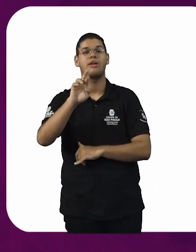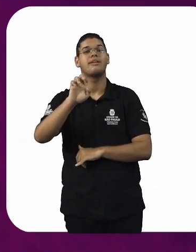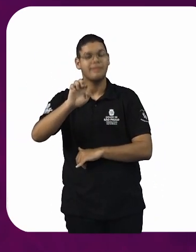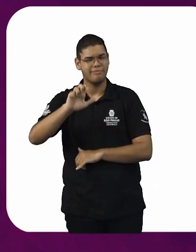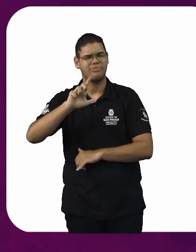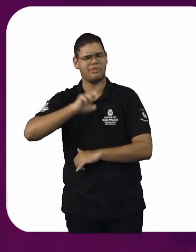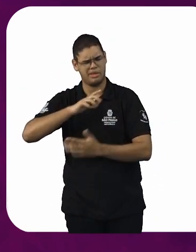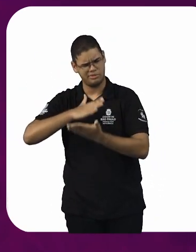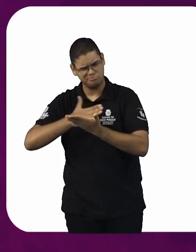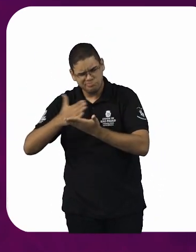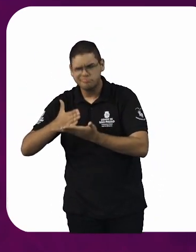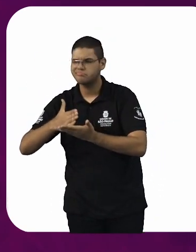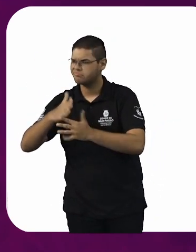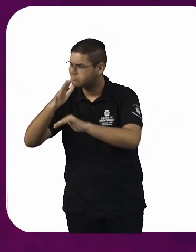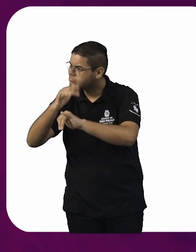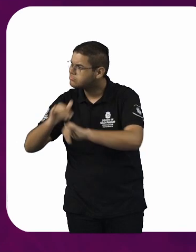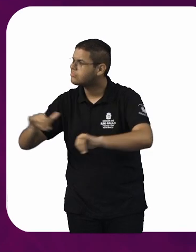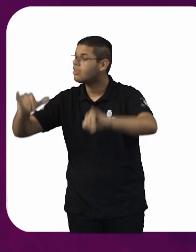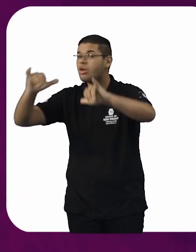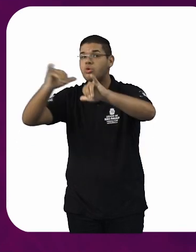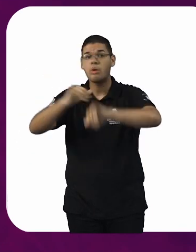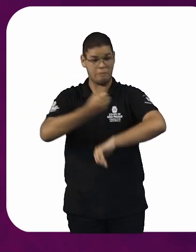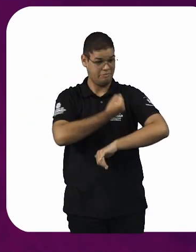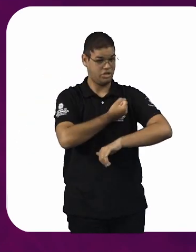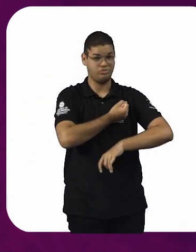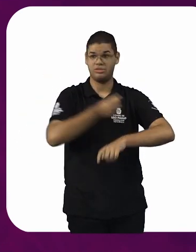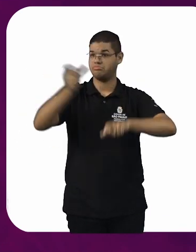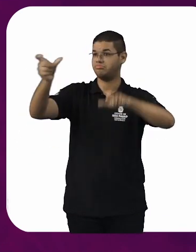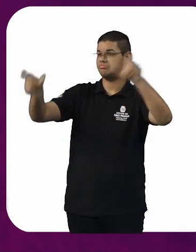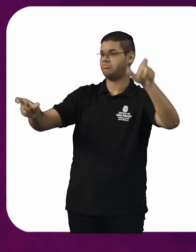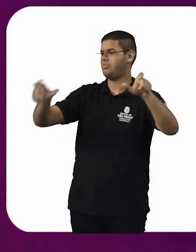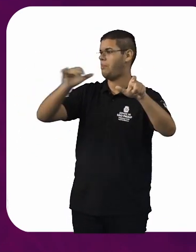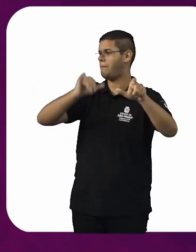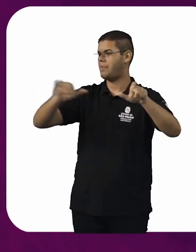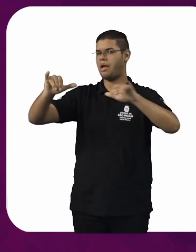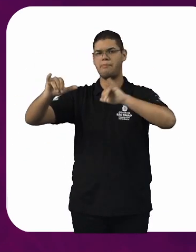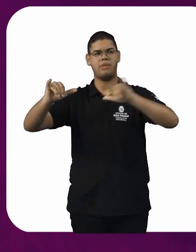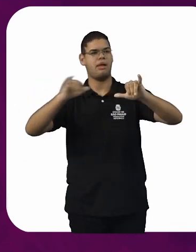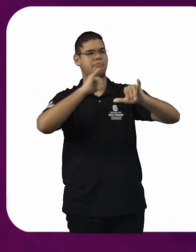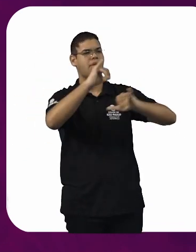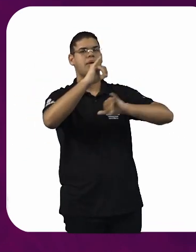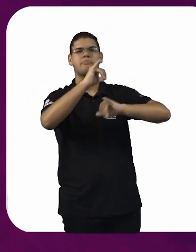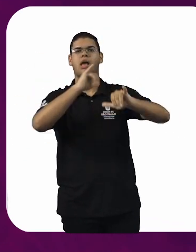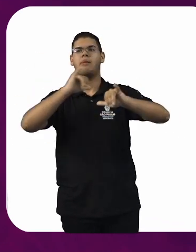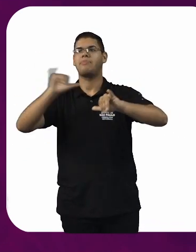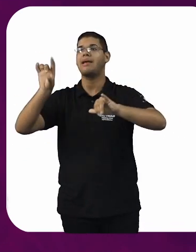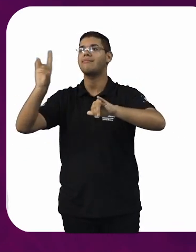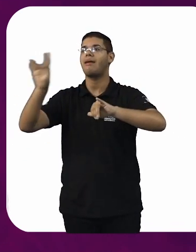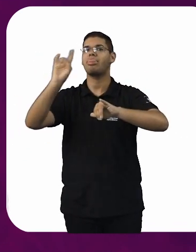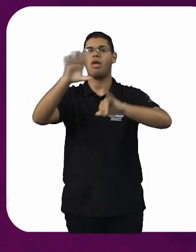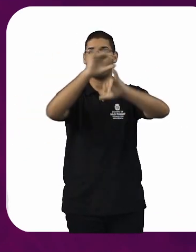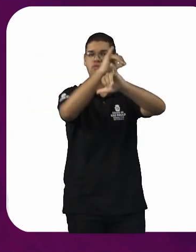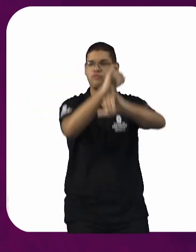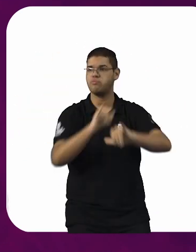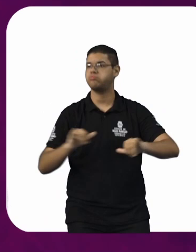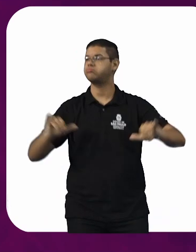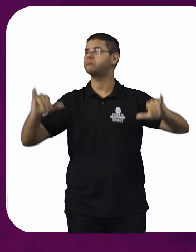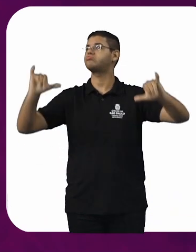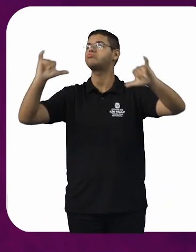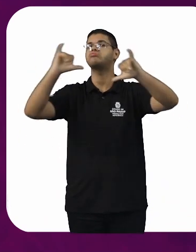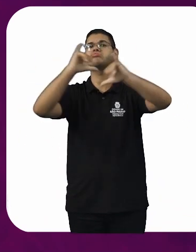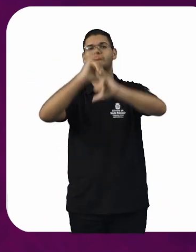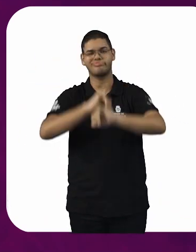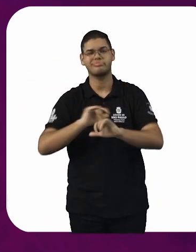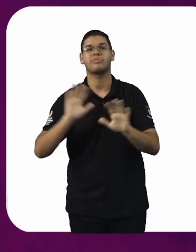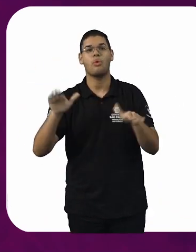gente alcança um número de pessoas que no dia a dia a gente não consegue acessar, né? Então, já é uma política, né,